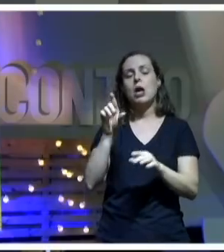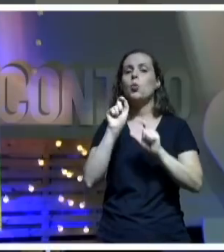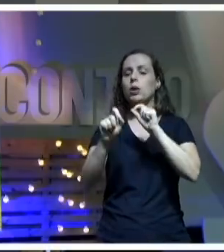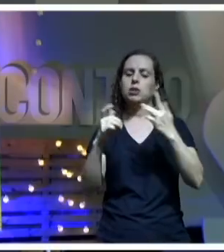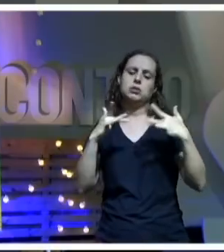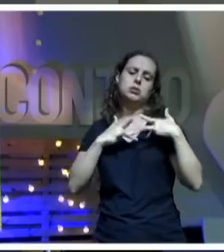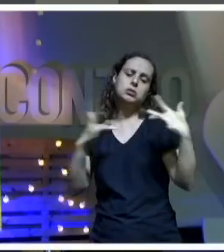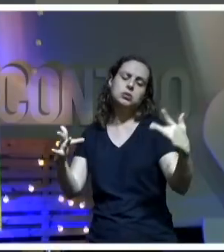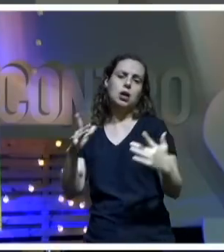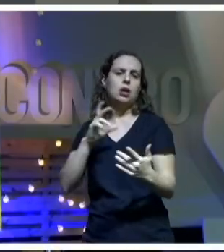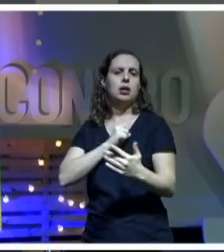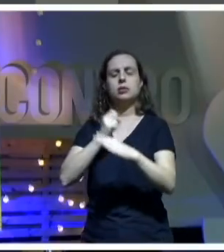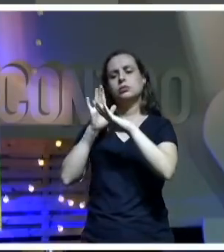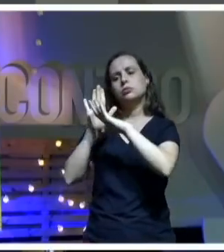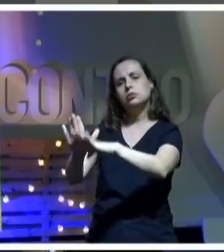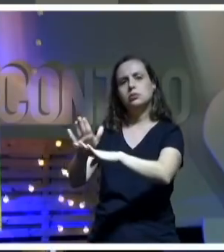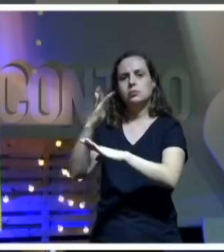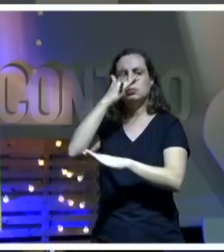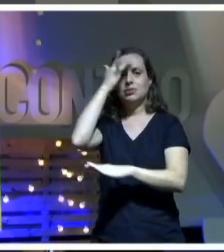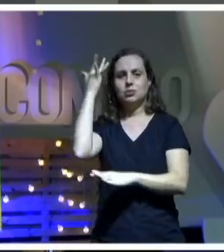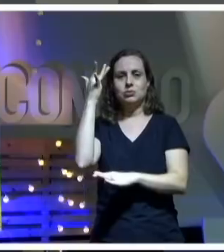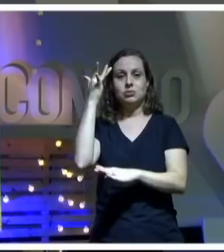acabou sobrenatural